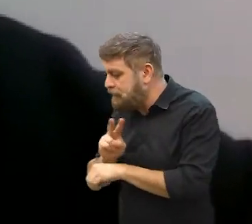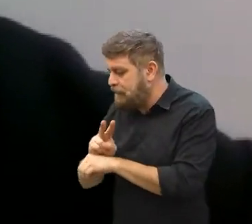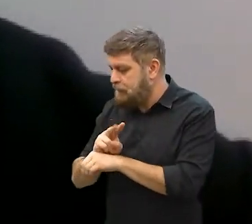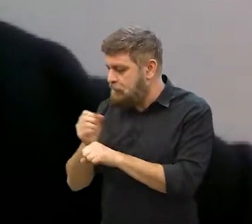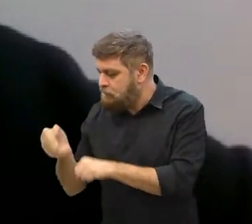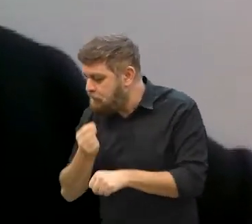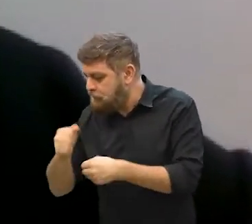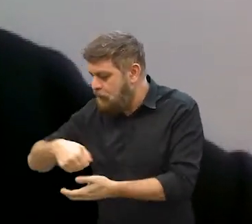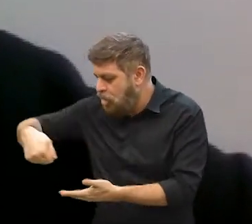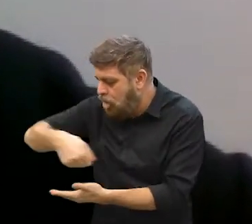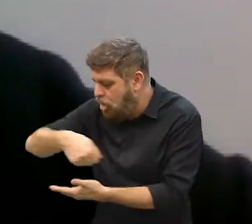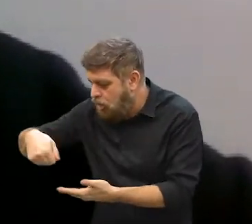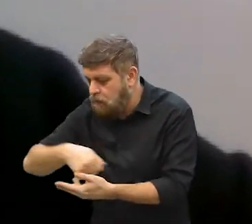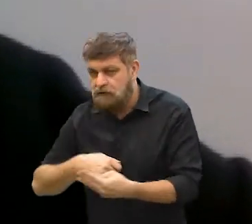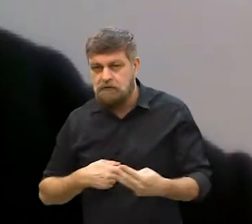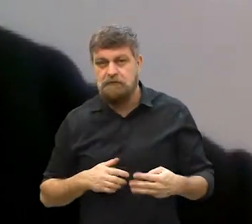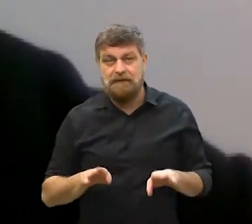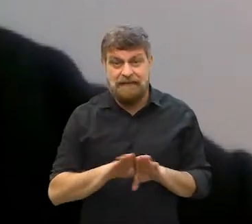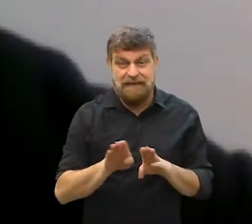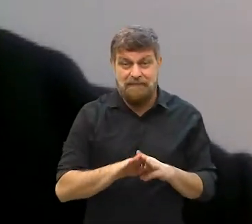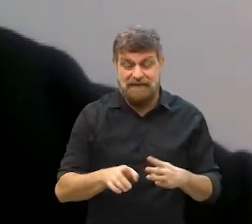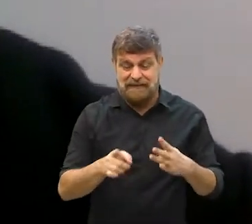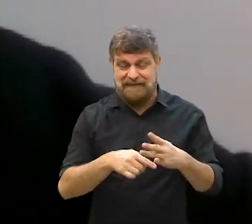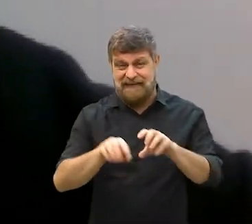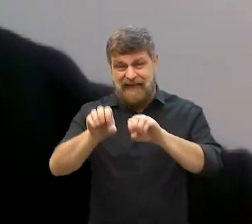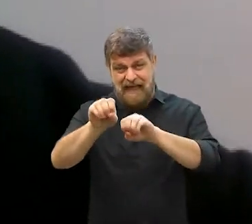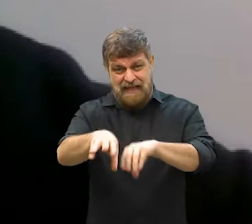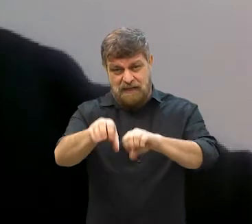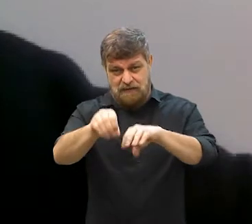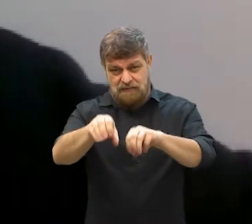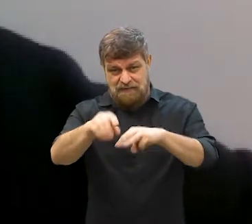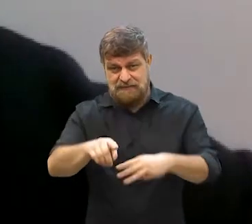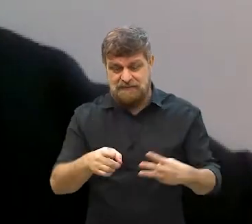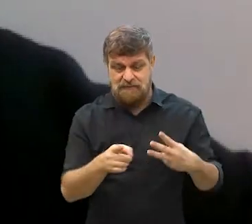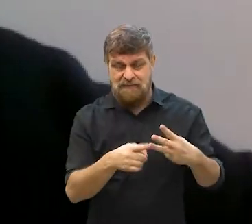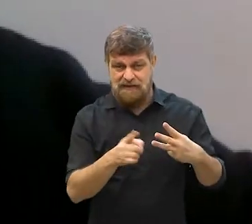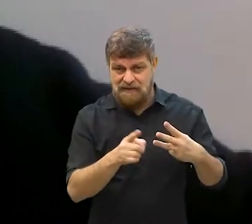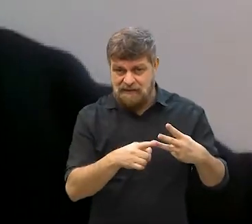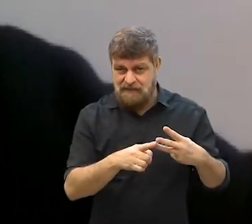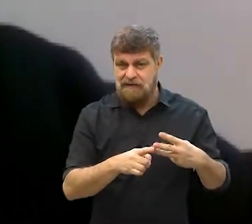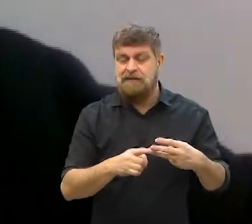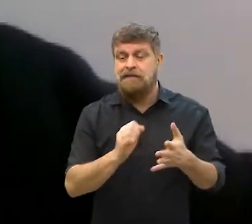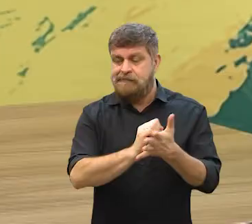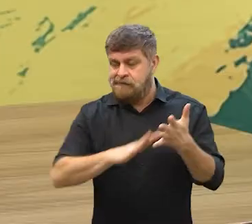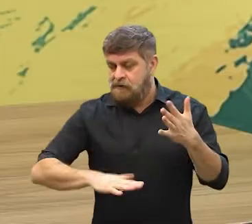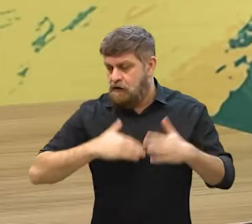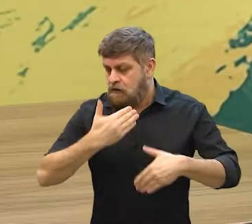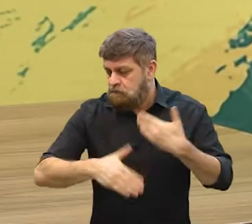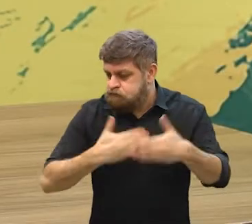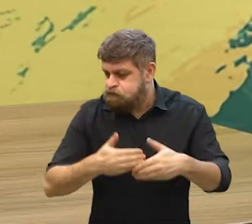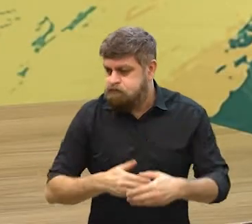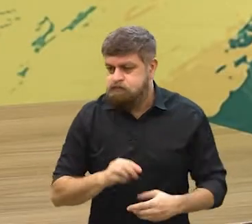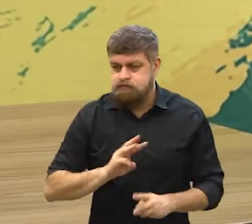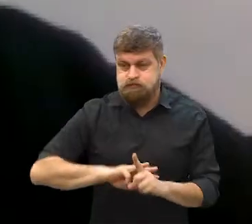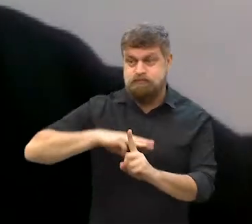cuidar. E quando ela leva a educação, ela também tem um terceiro turno de atividade. Sem